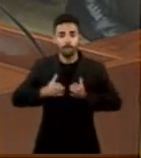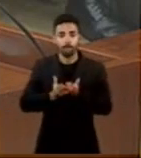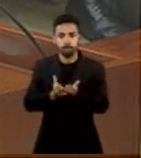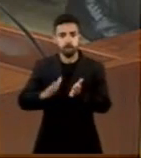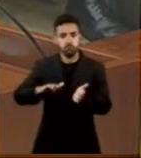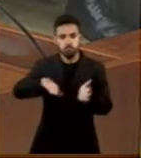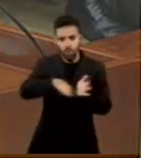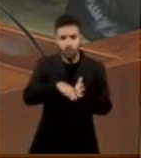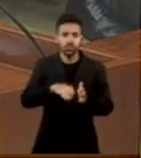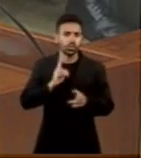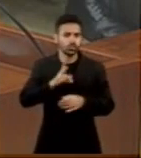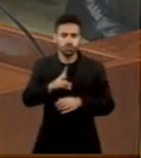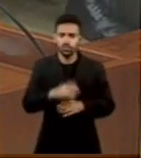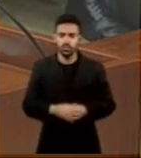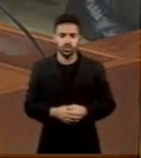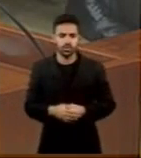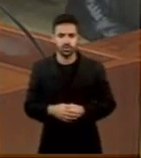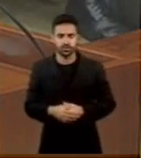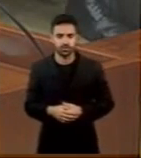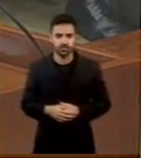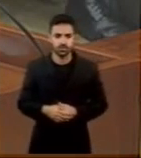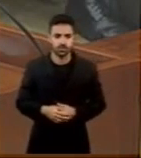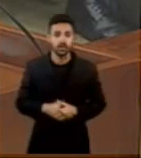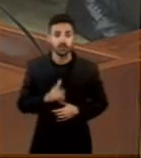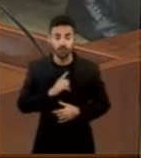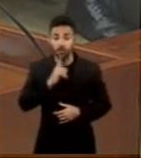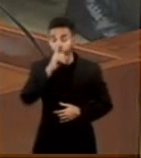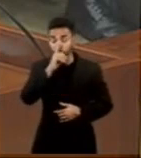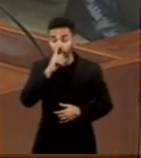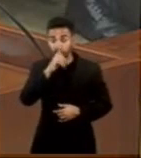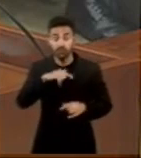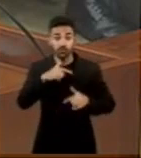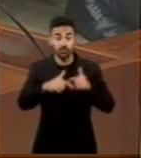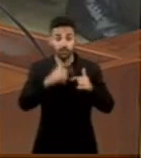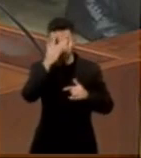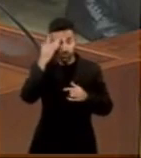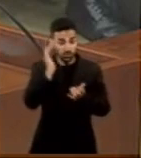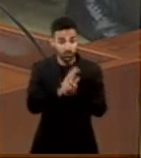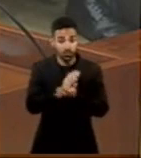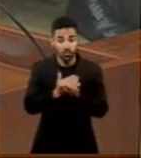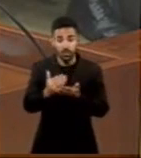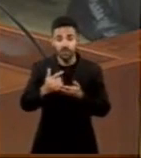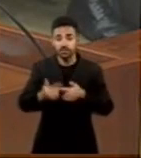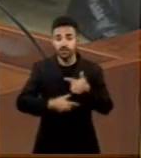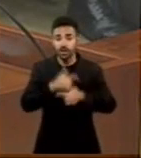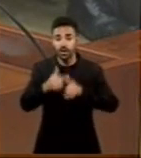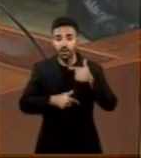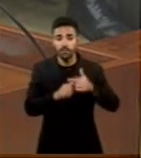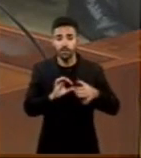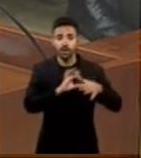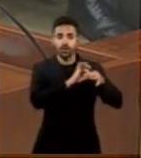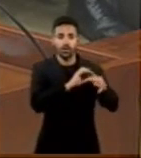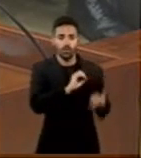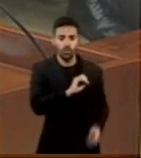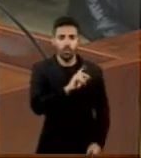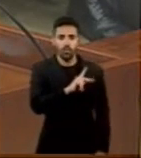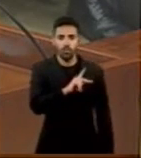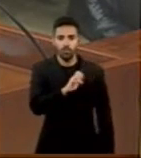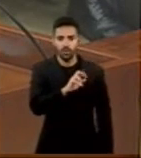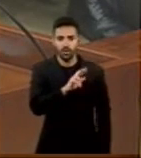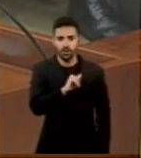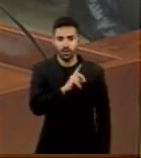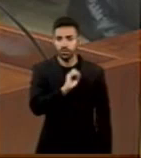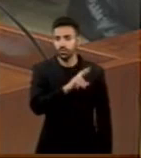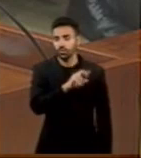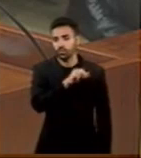existindo o risco também para os trabalhadores que passaram a trabalhar para o chamado operador portuário, unificando